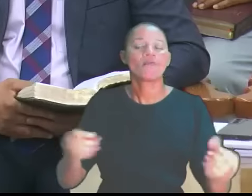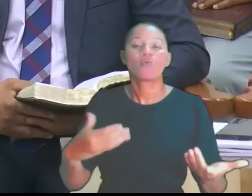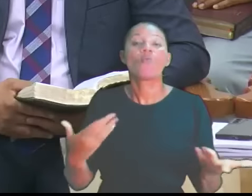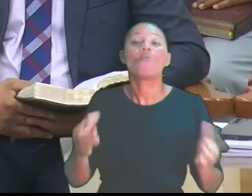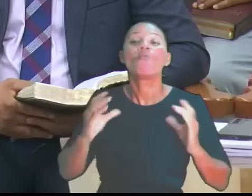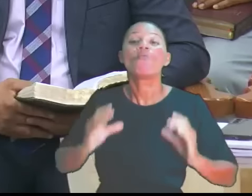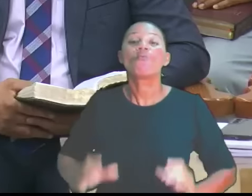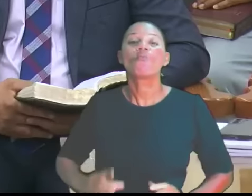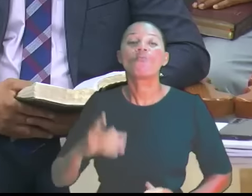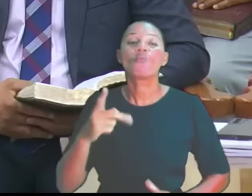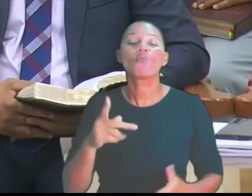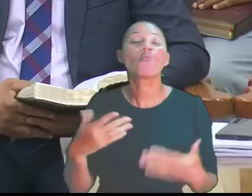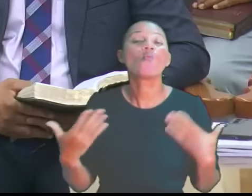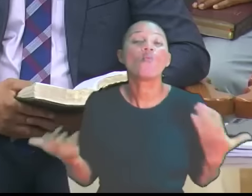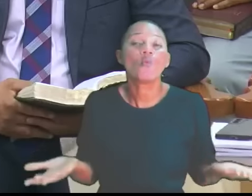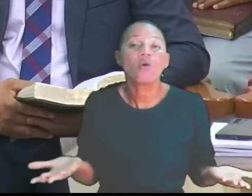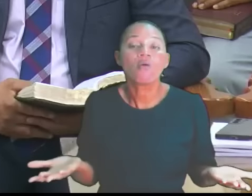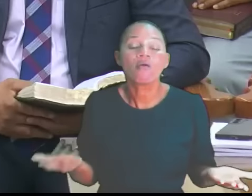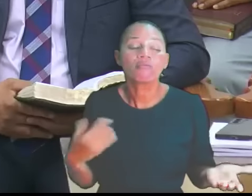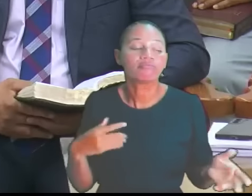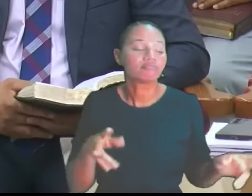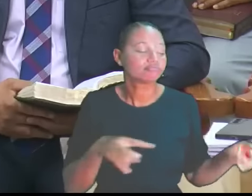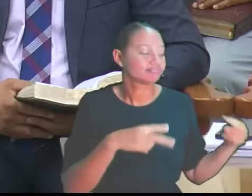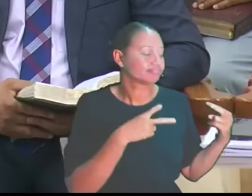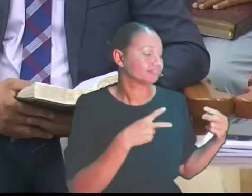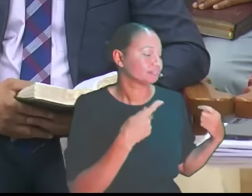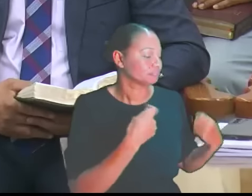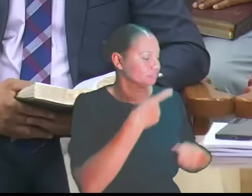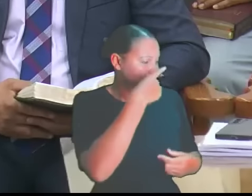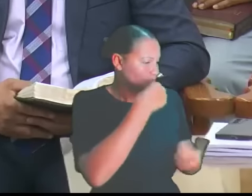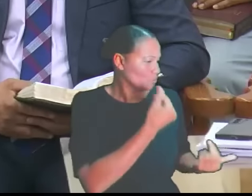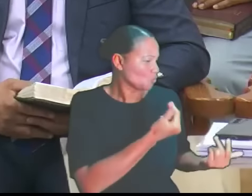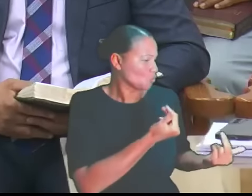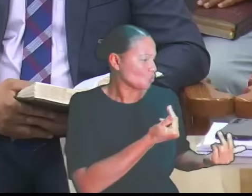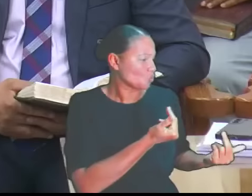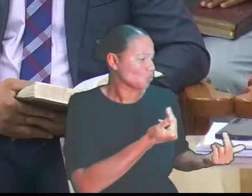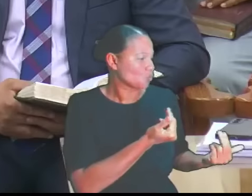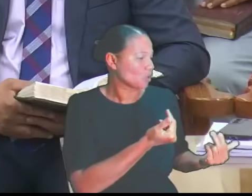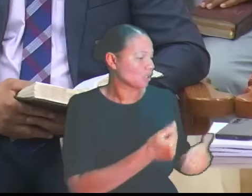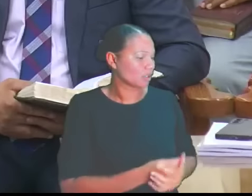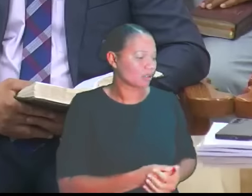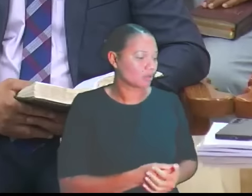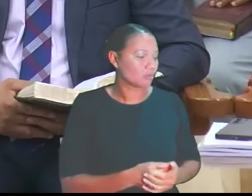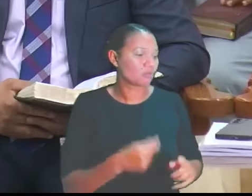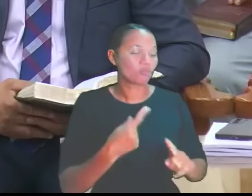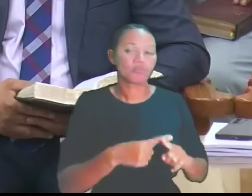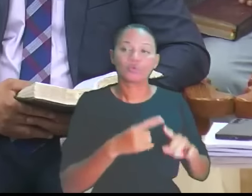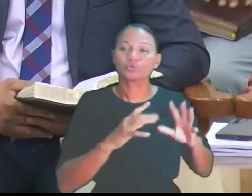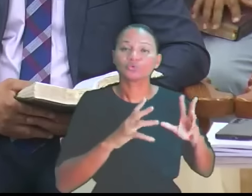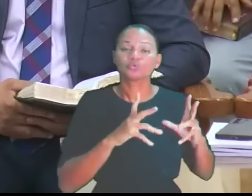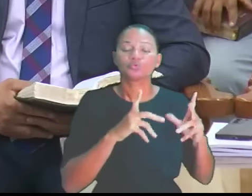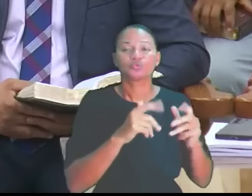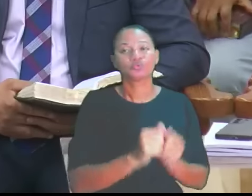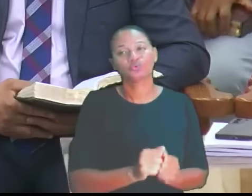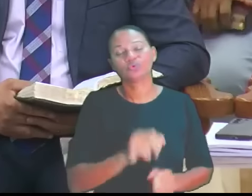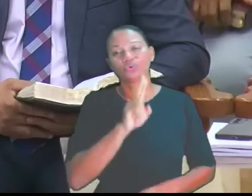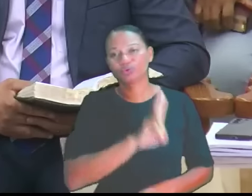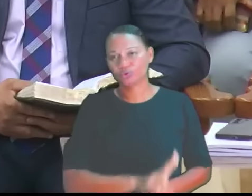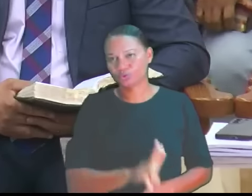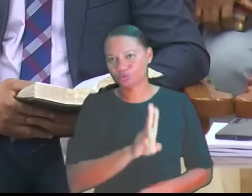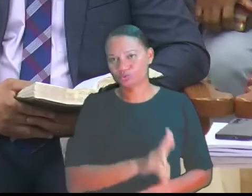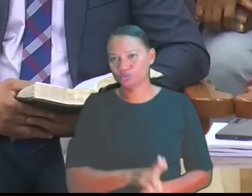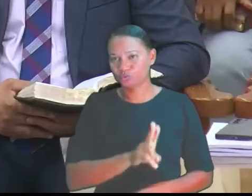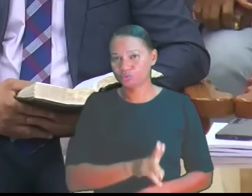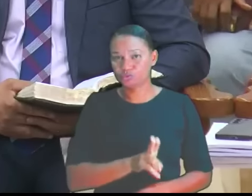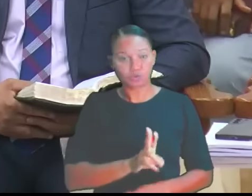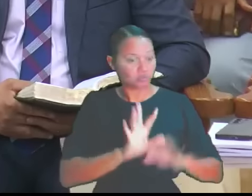comportamento? Olha para o seu irmão e diga assim: tem que ser o mesmo. Porque isso tudo é meio. Se esse